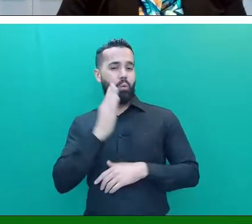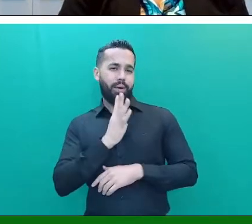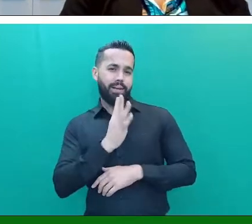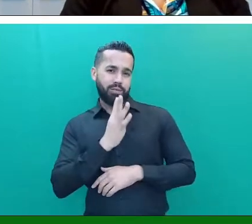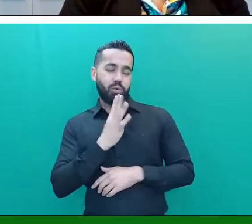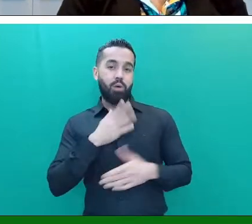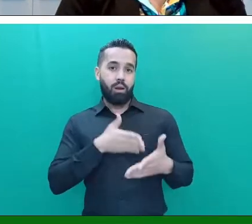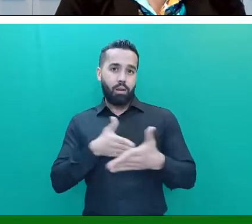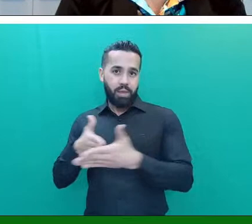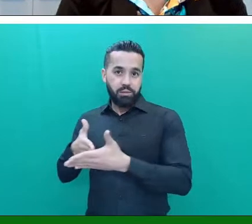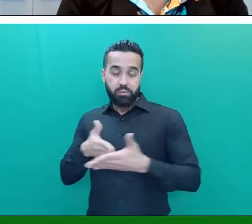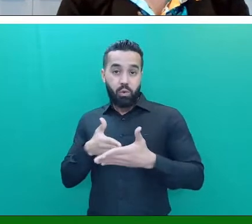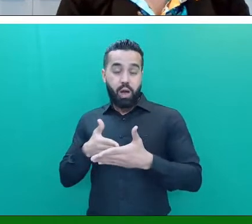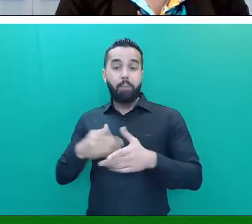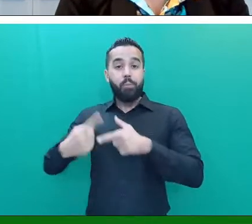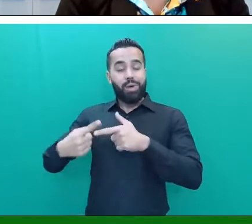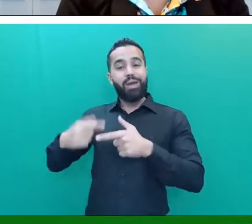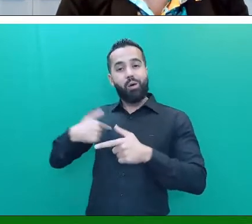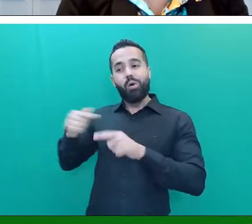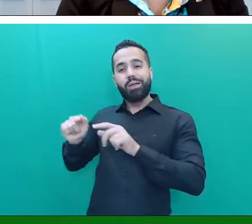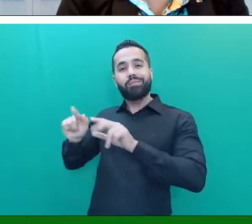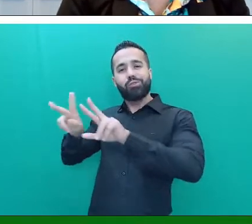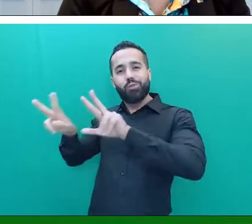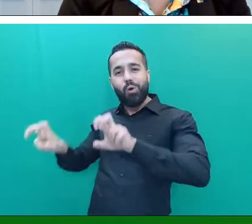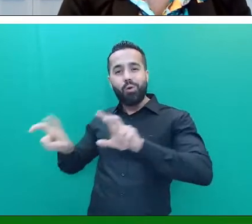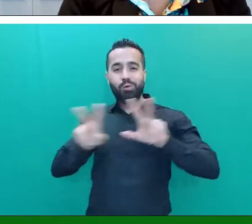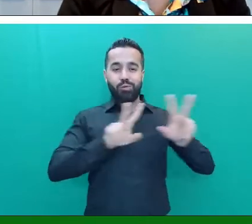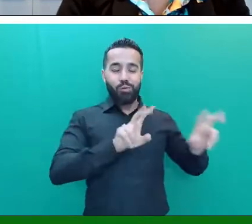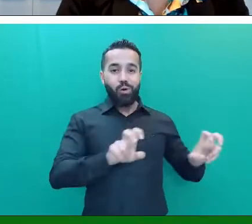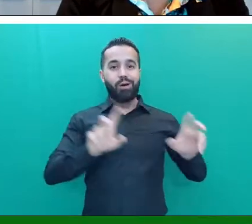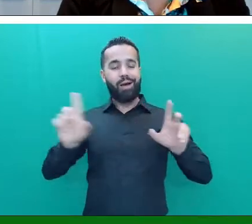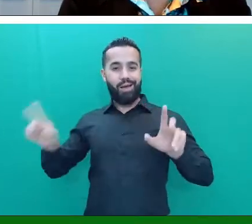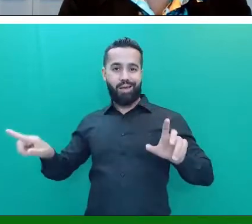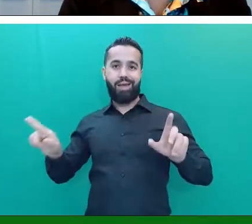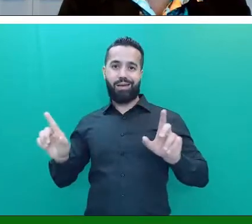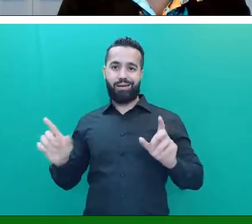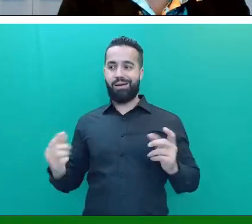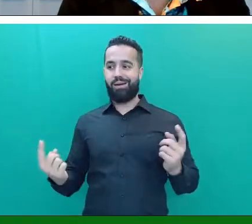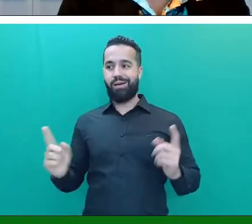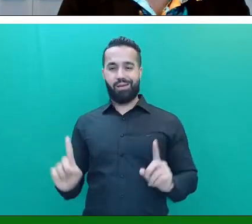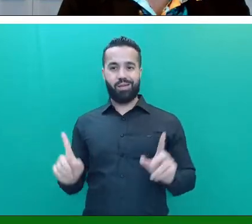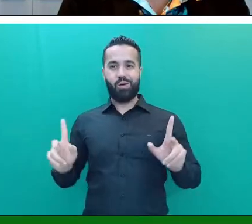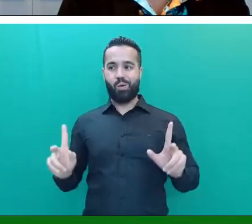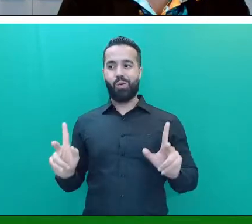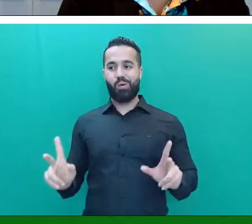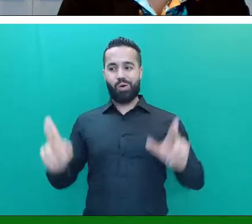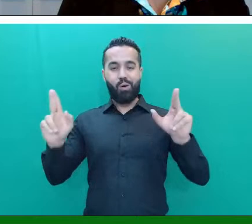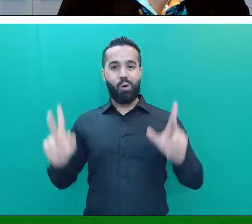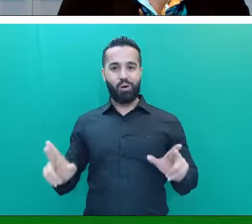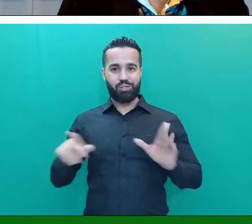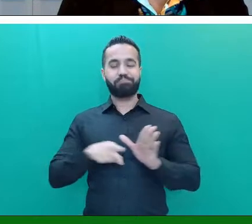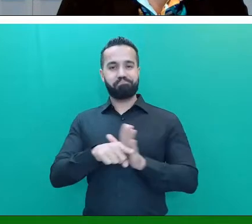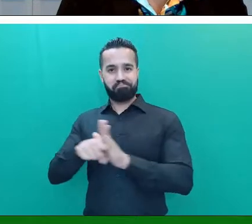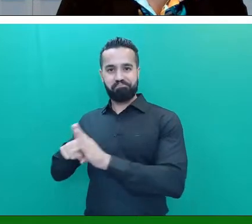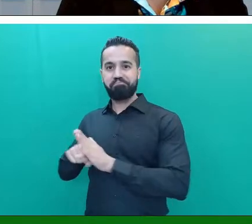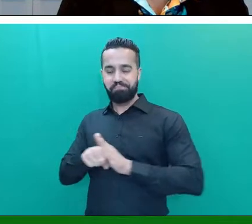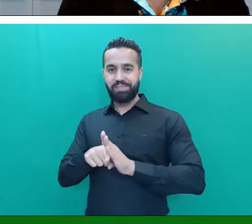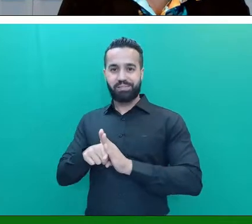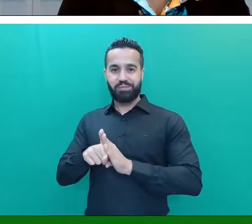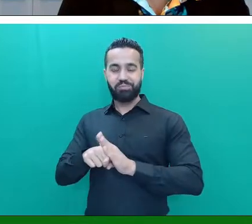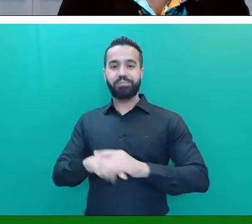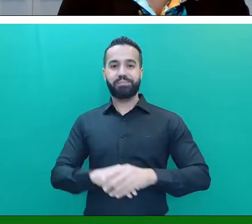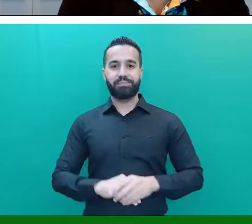a ver com o objeto em si. E nesse caso em particular, esse é um pequeno comentário para você pensar, não